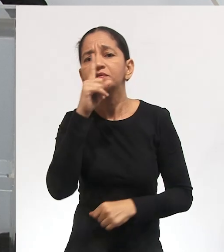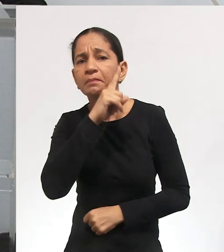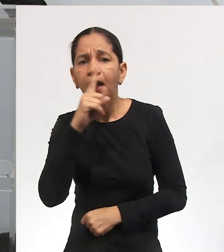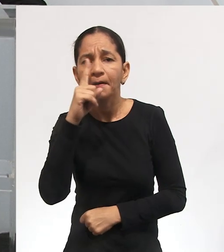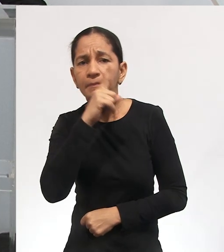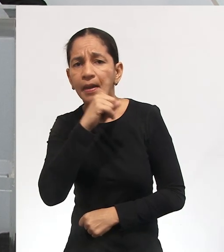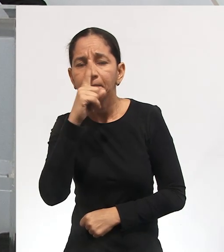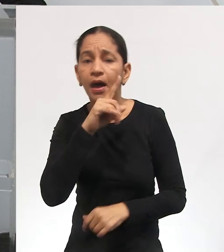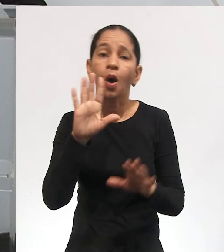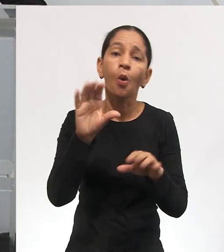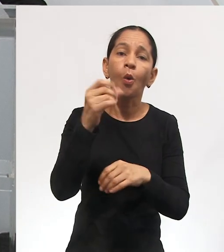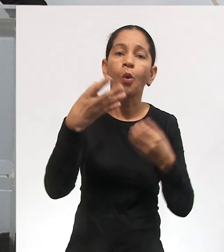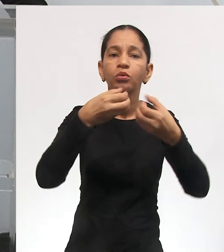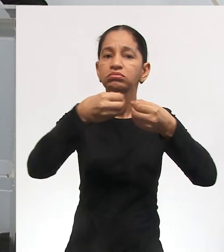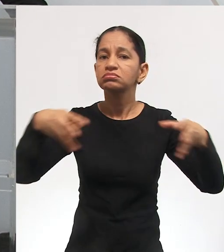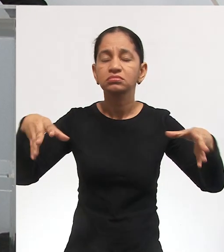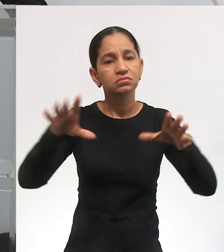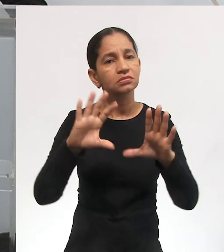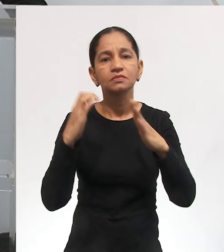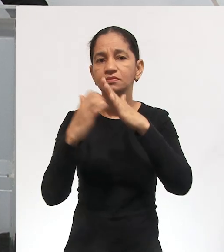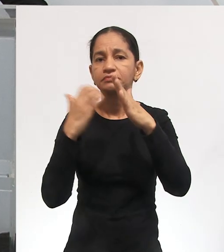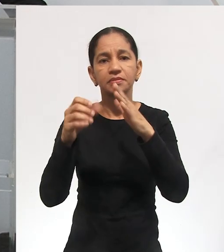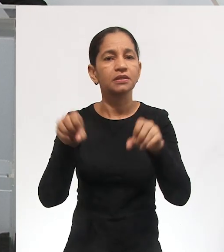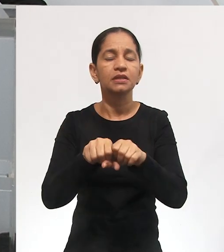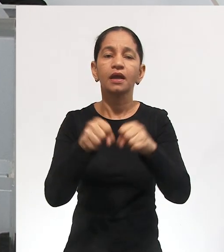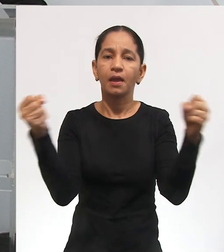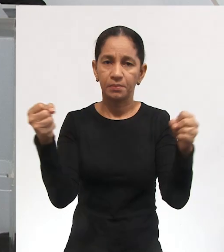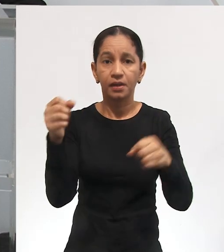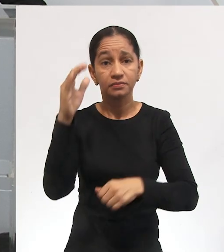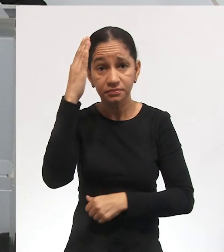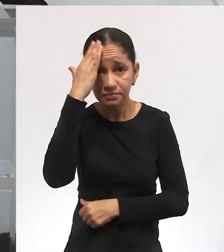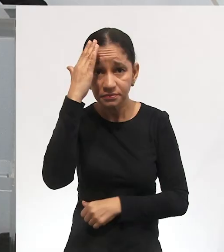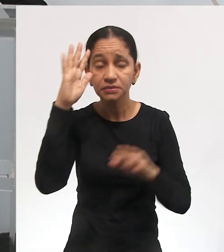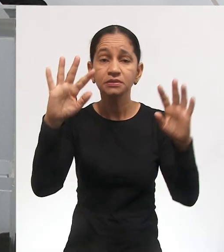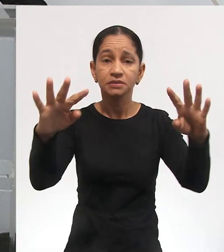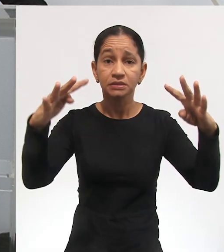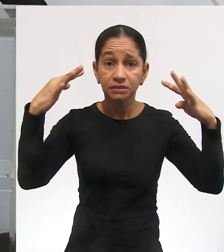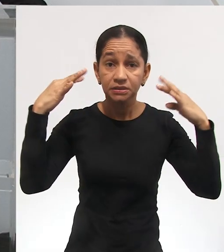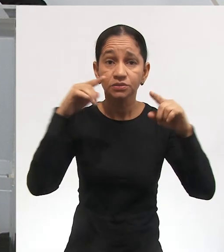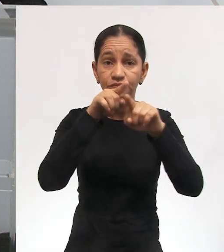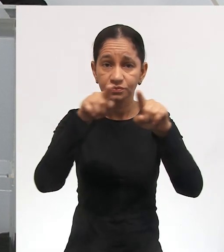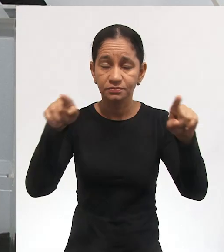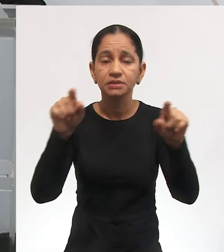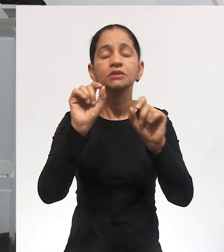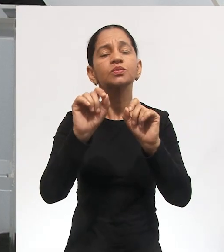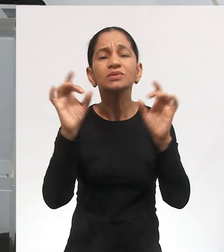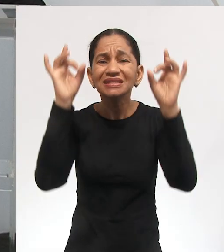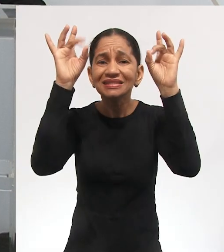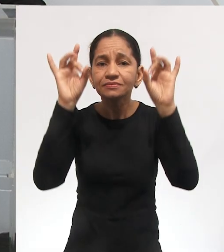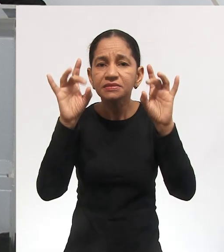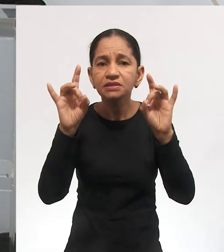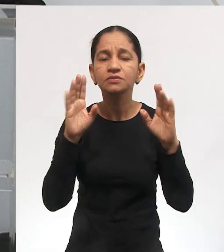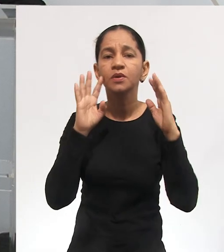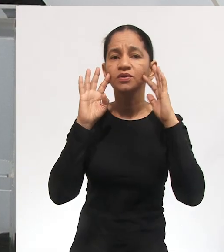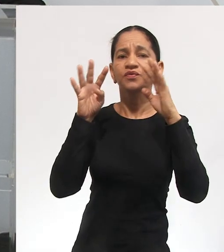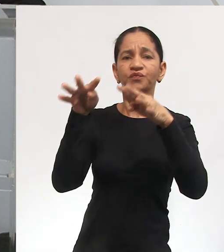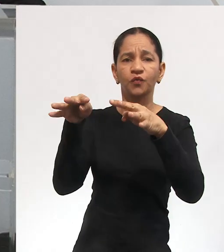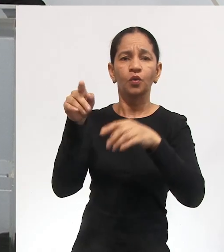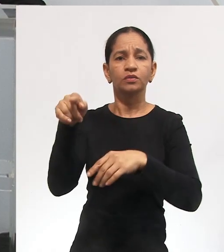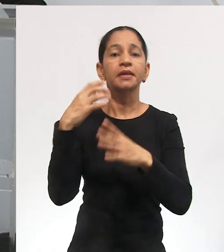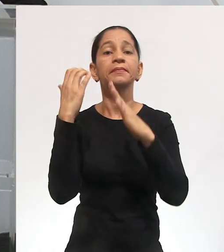ou de desconsideração da personalidade jurídica. Mas eu quero chamar a atenção de vocês especialmente para isso,